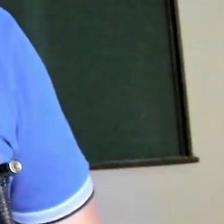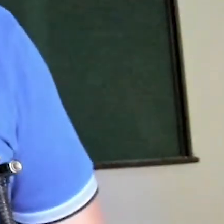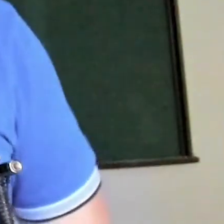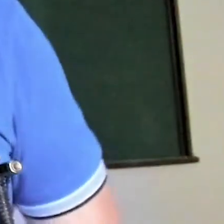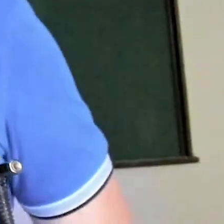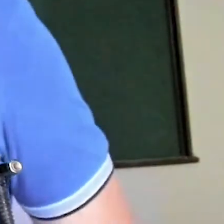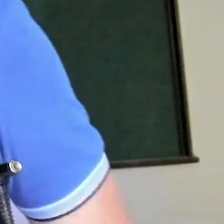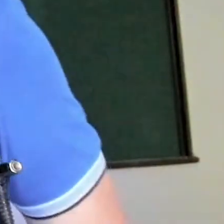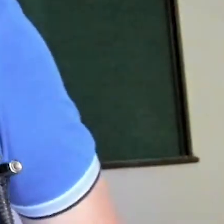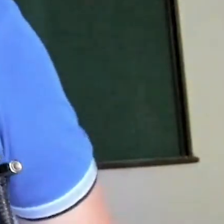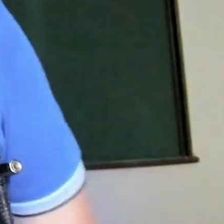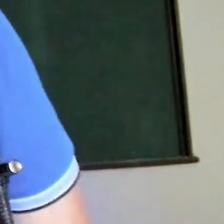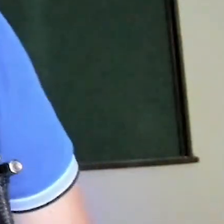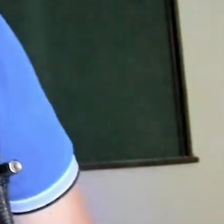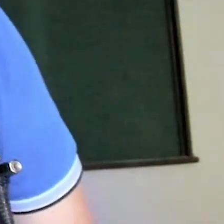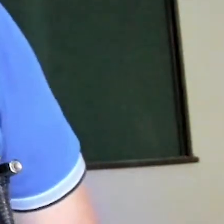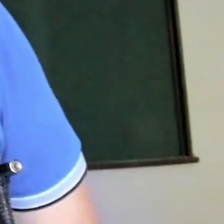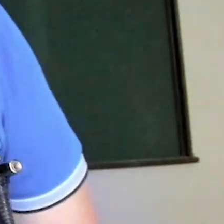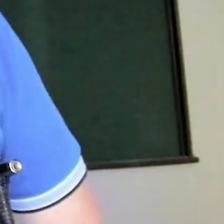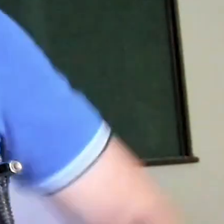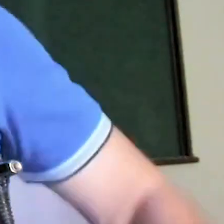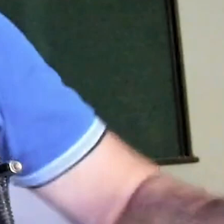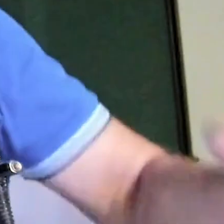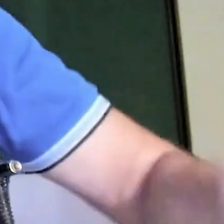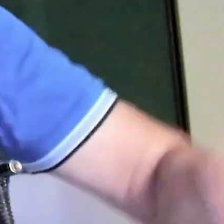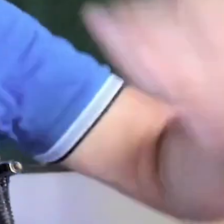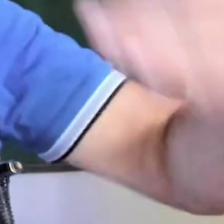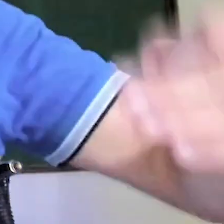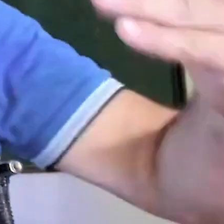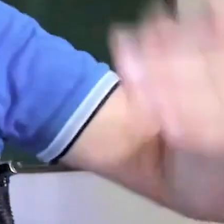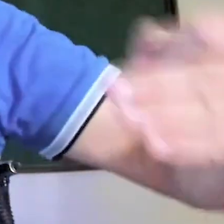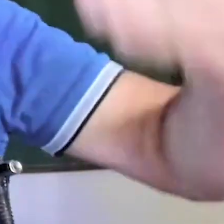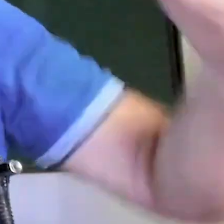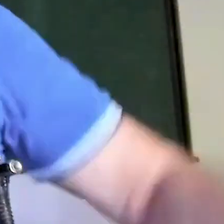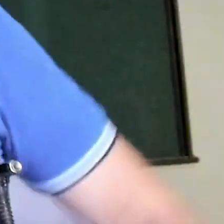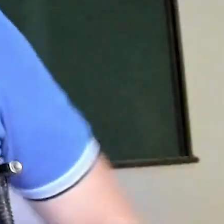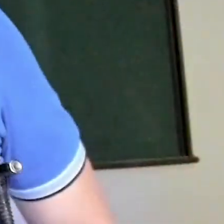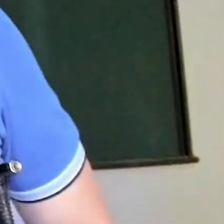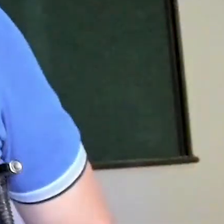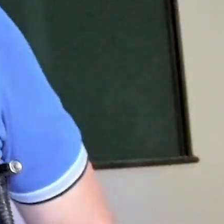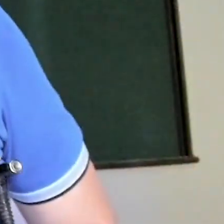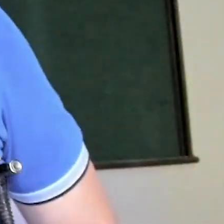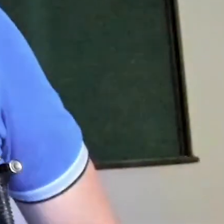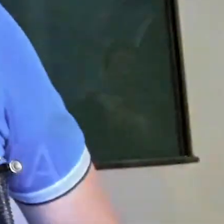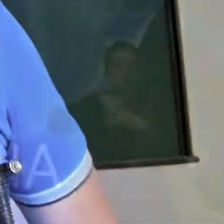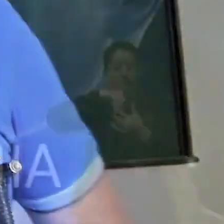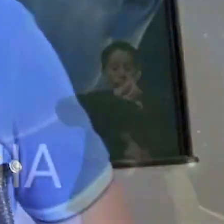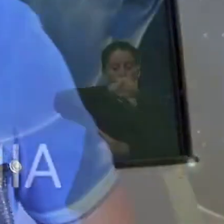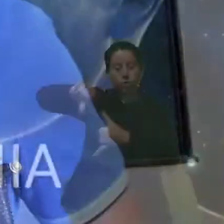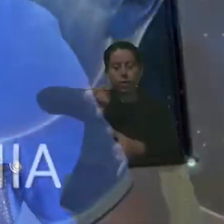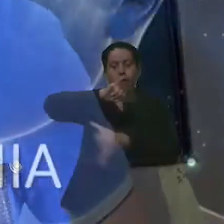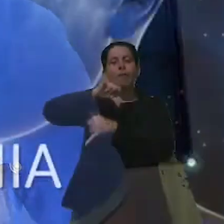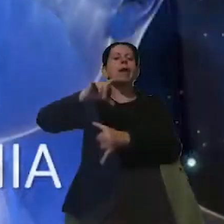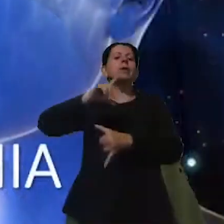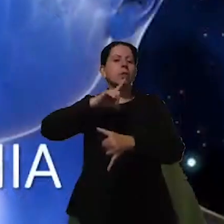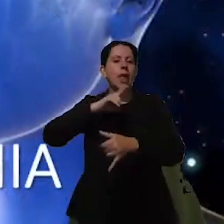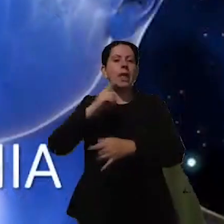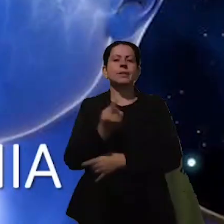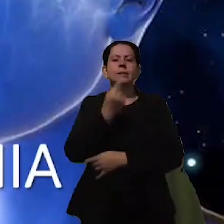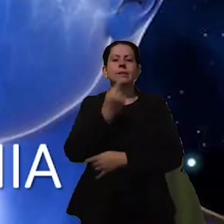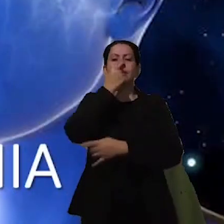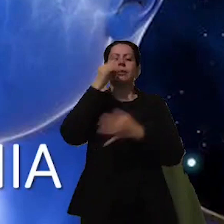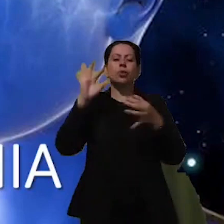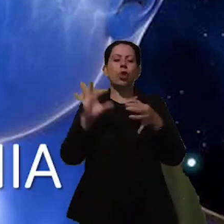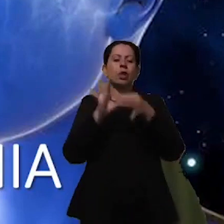Afinidade, sintonia. Tudo no universo gira em torno de sintonia,